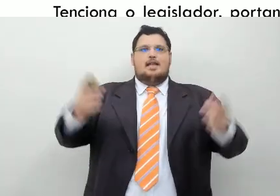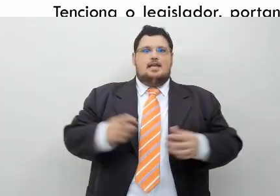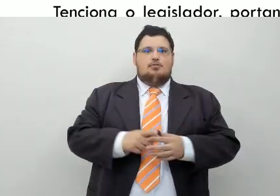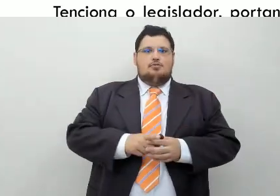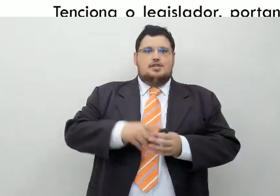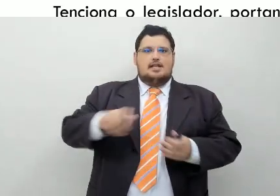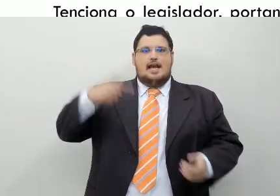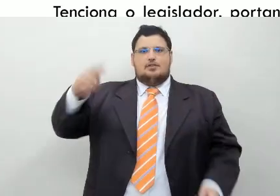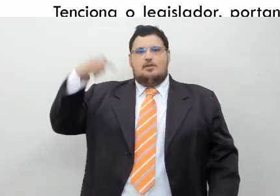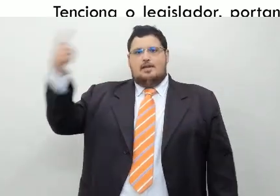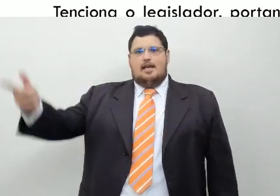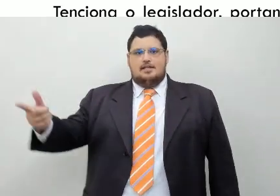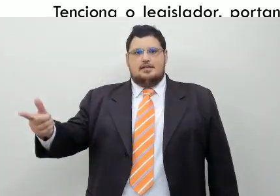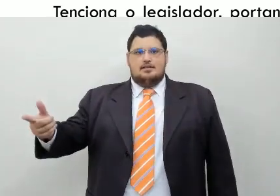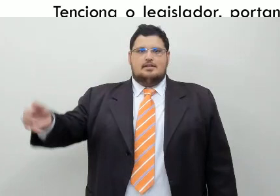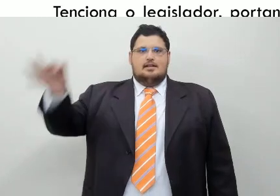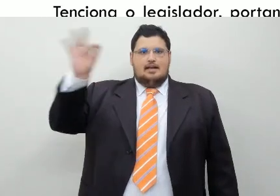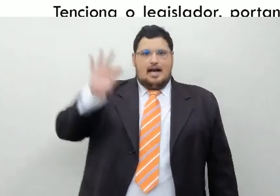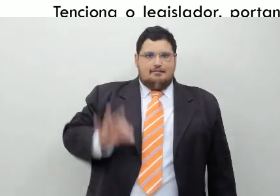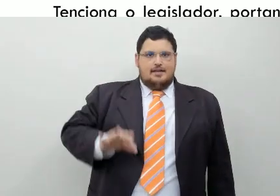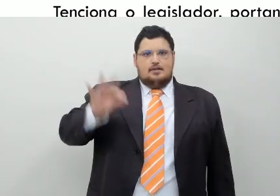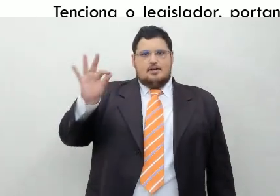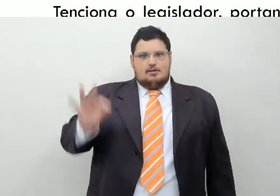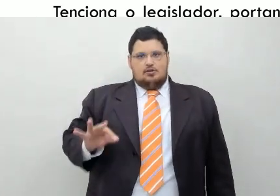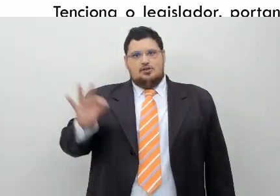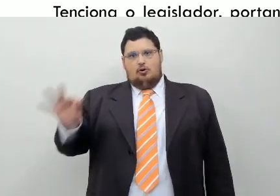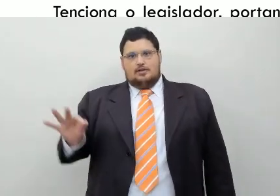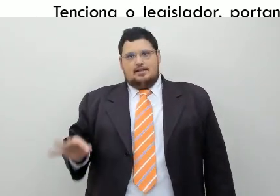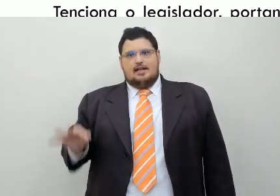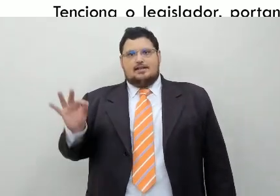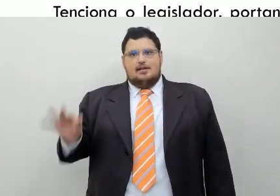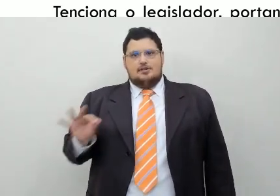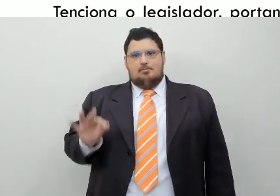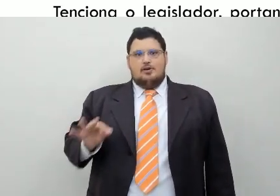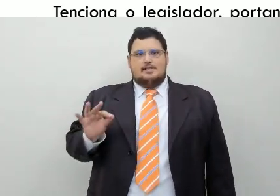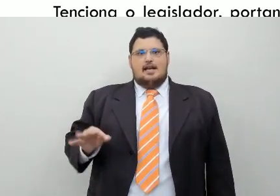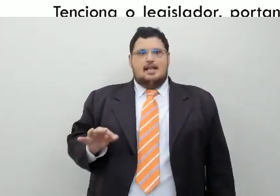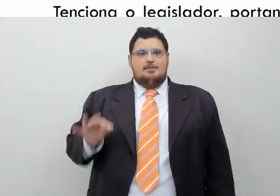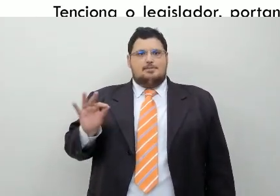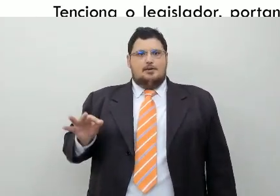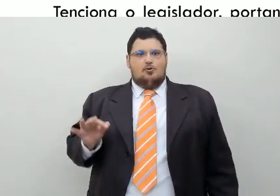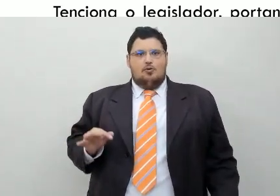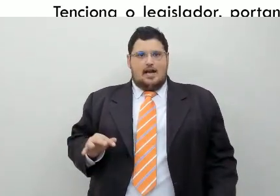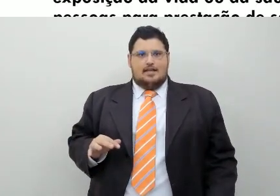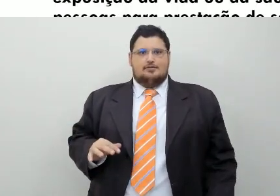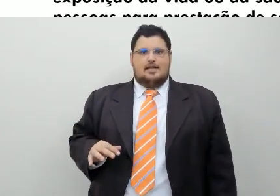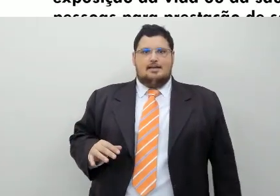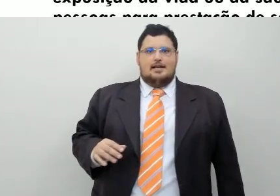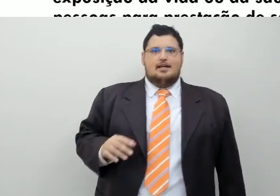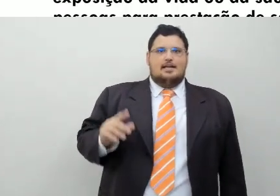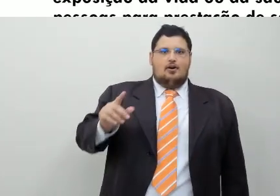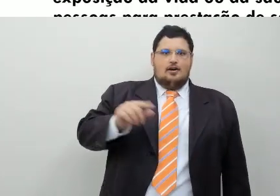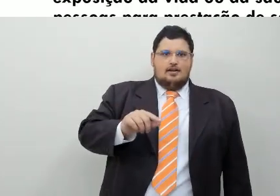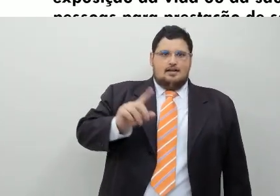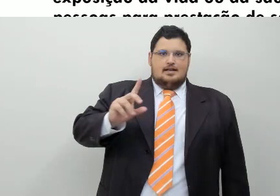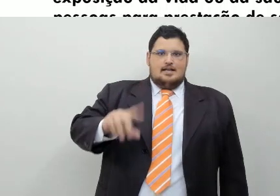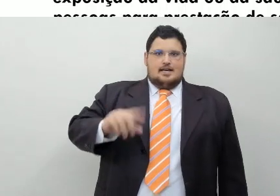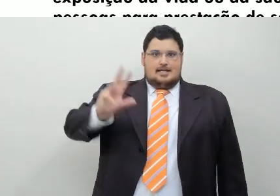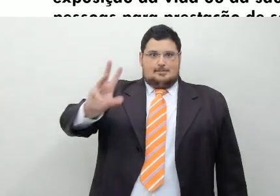a perigo direto e iminente a vida ou a saúde de outrem, tratando-se, pois, de crime de perigo concreto. Lembrando aqui,